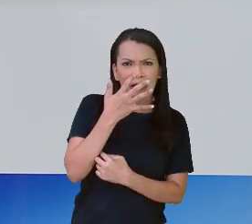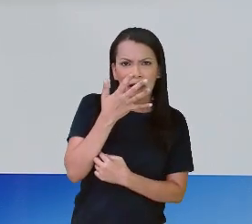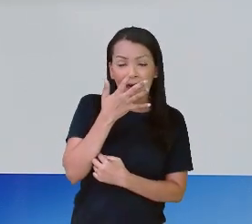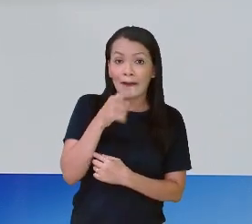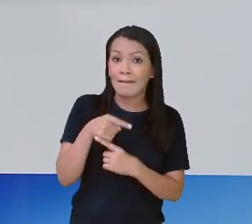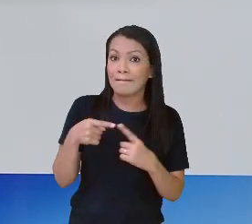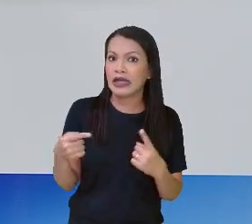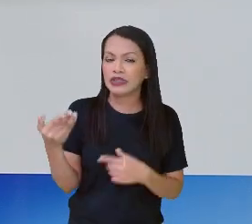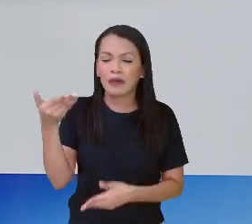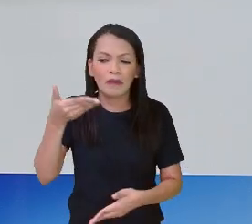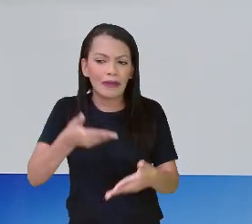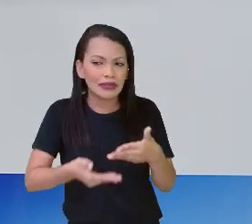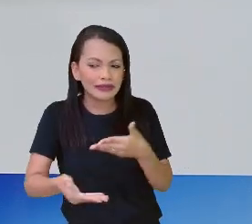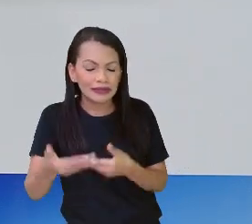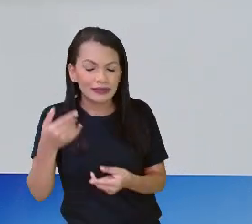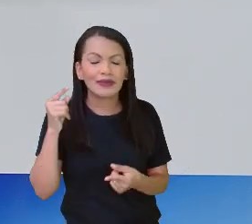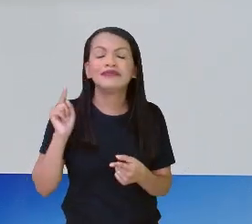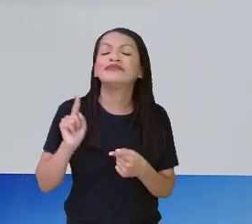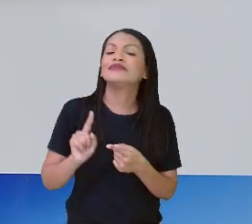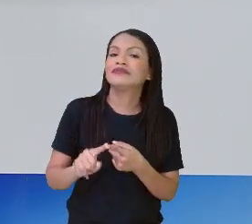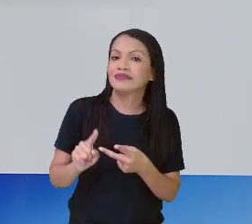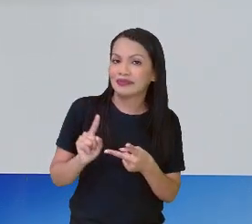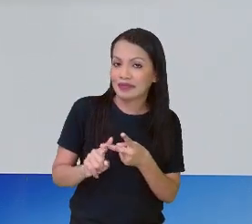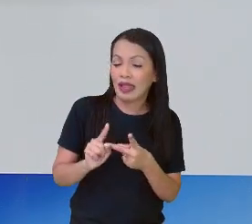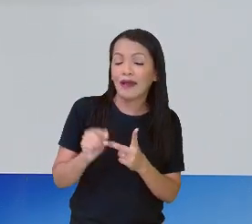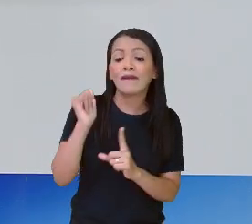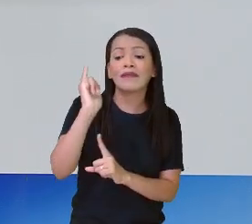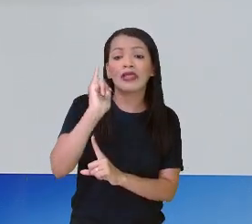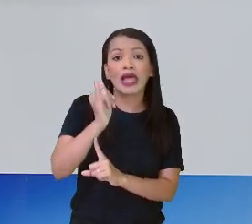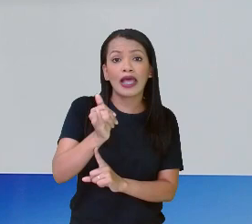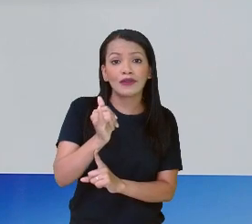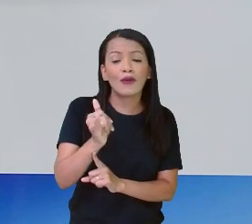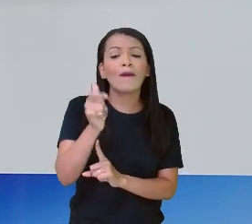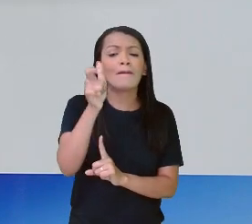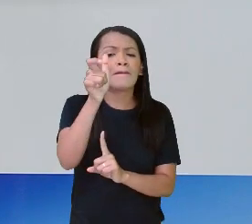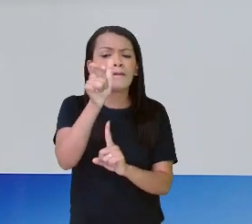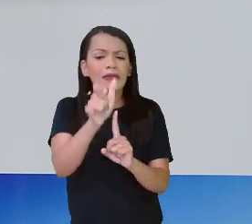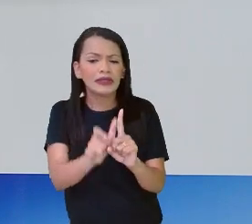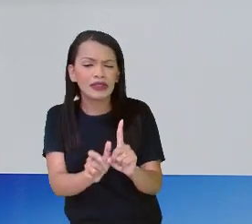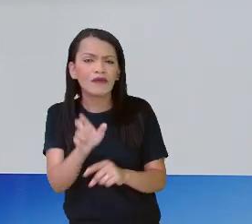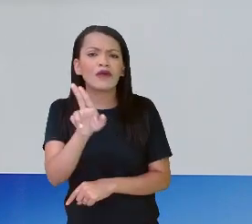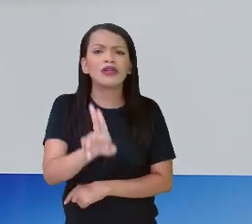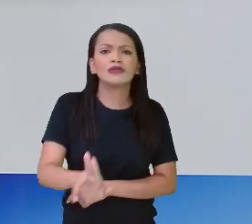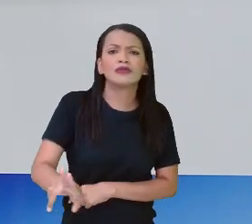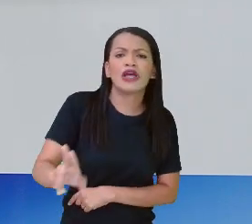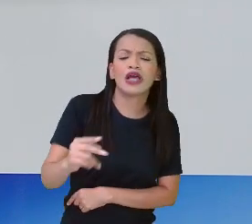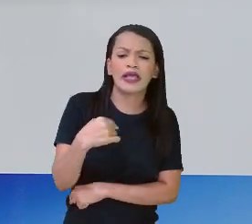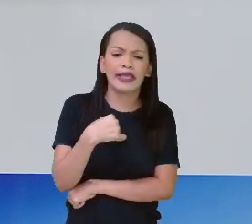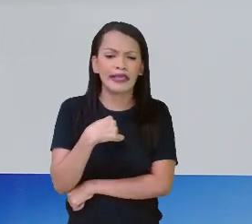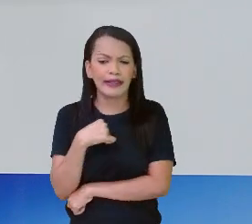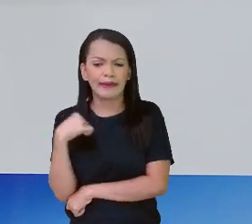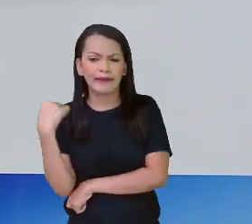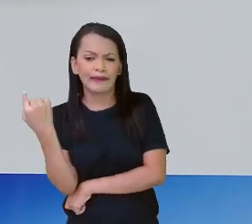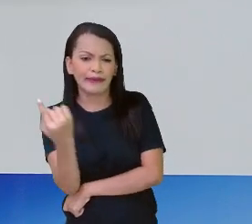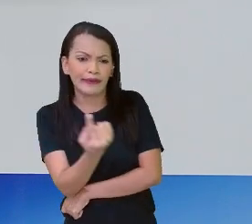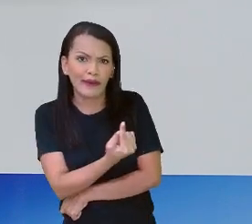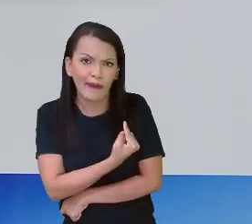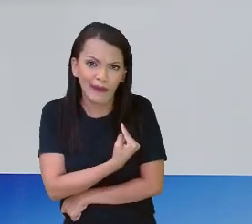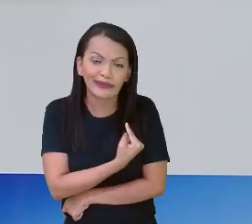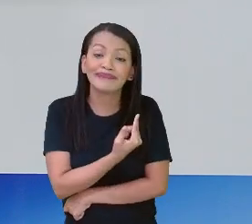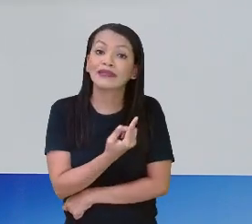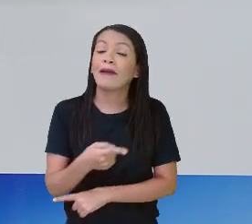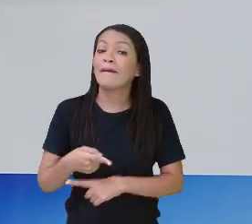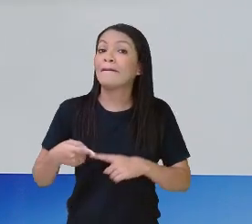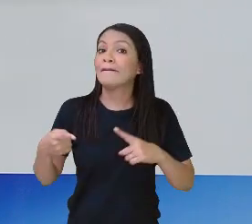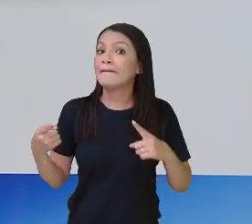não participa. Também temos o narrador personagem, ele vai usar muito eu, nós, porém, ele